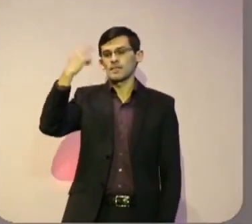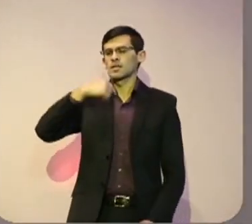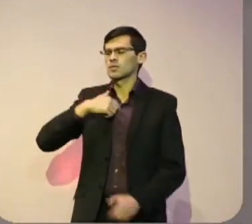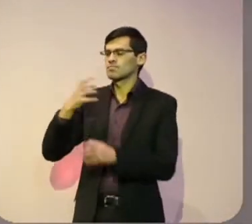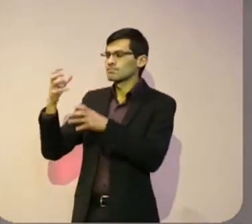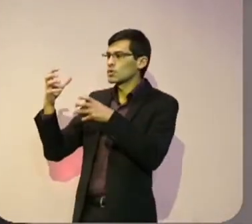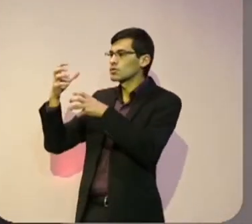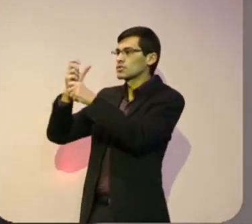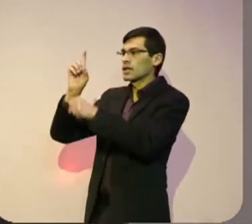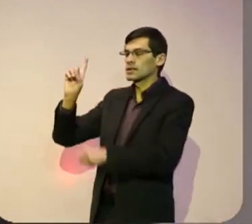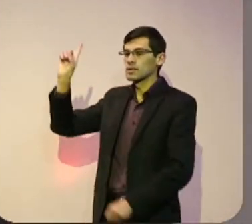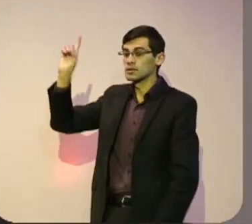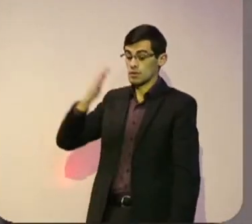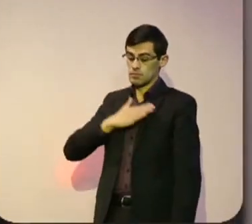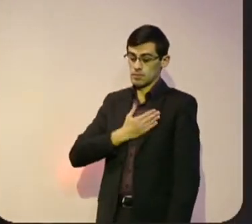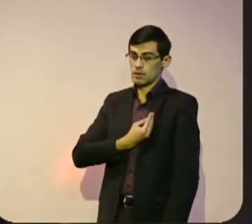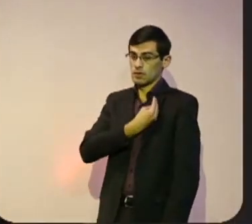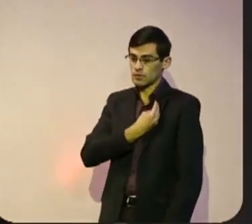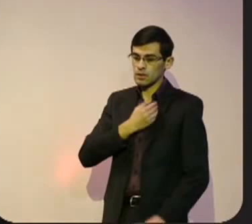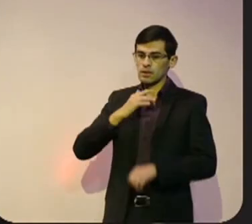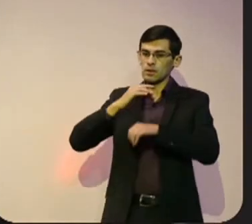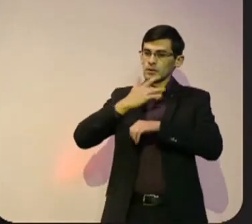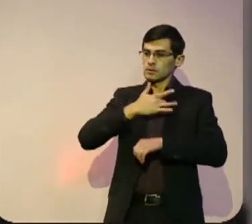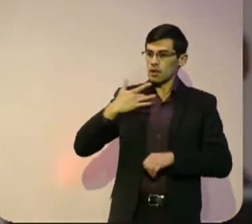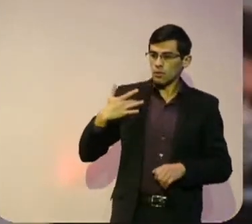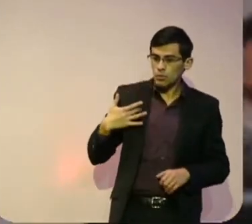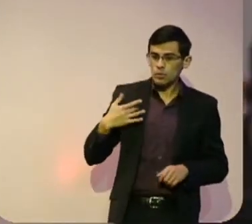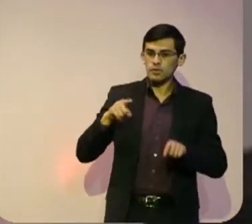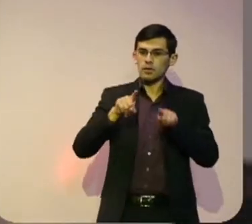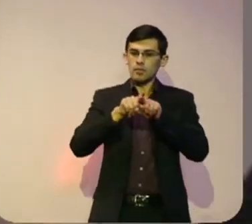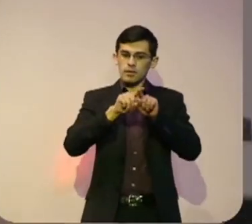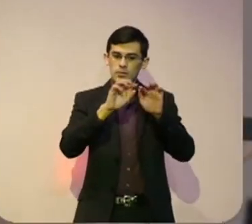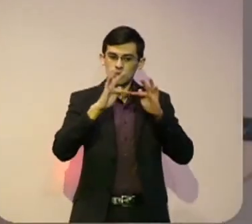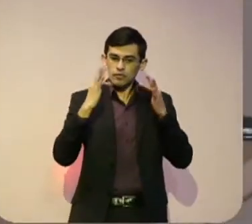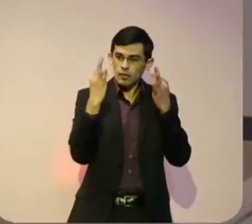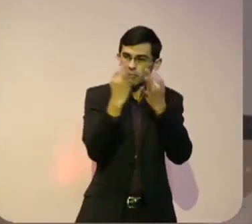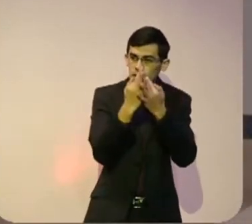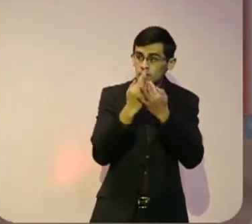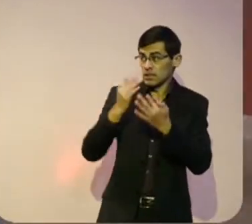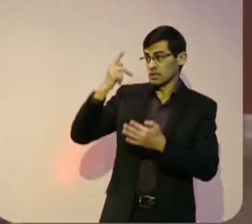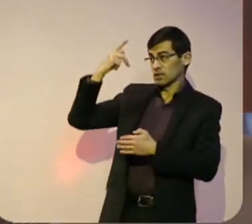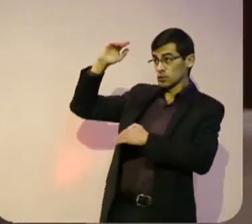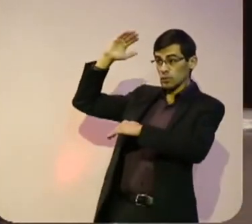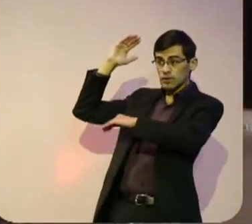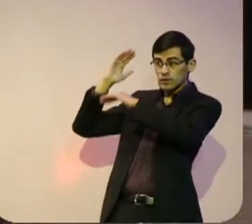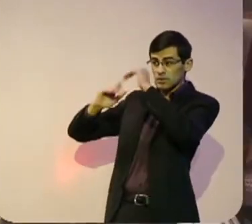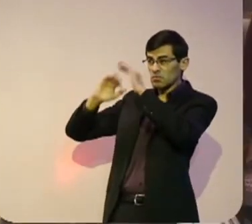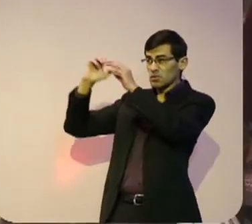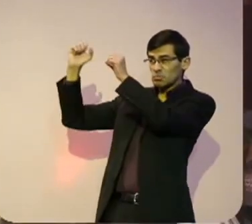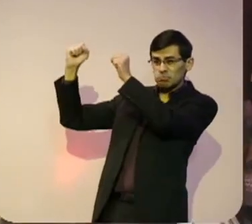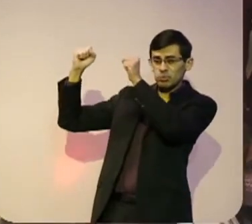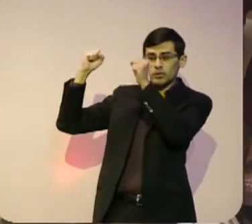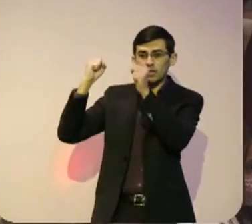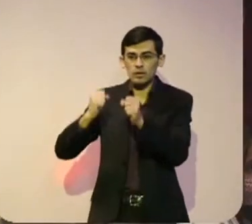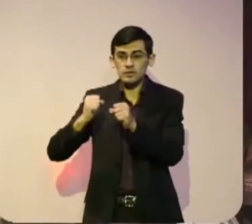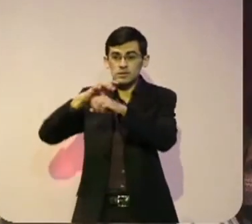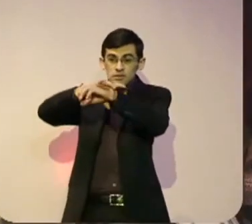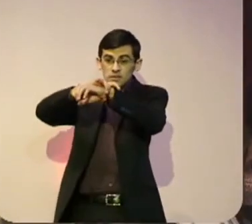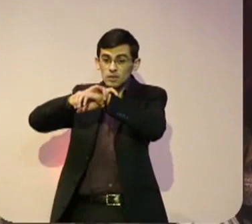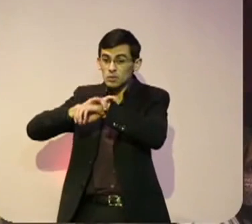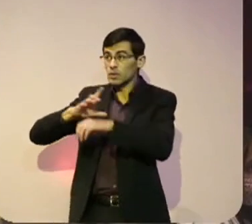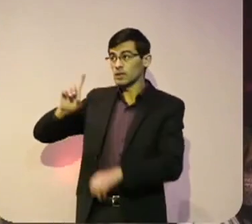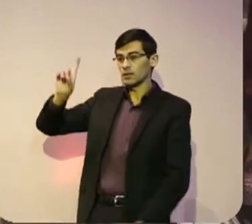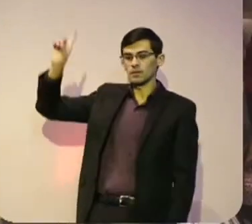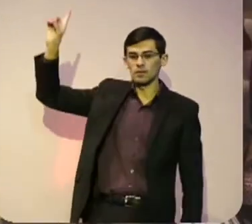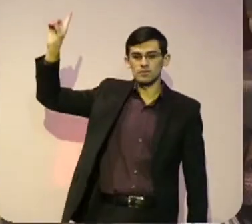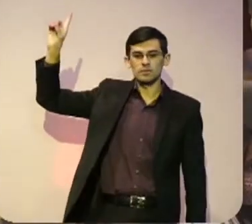Eu quero confiar que a minha vida, a minha saúde, a saúde dos meus queridos estão nas mãos poderosas e seguras desse